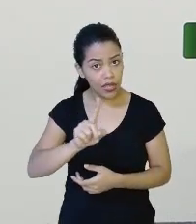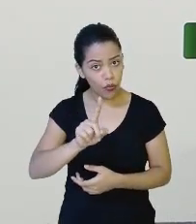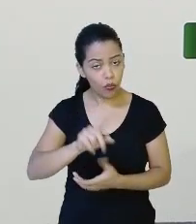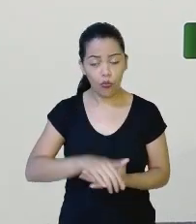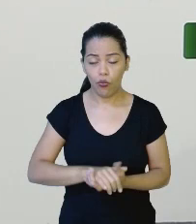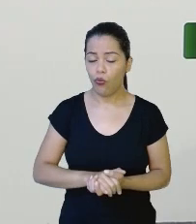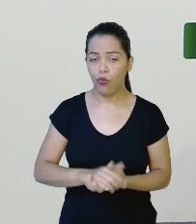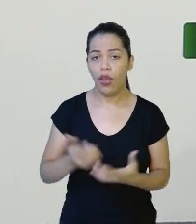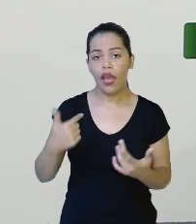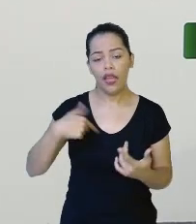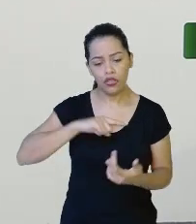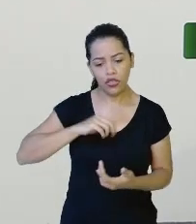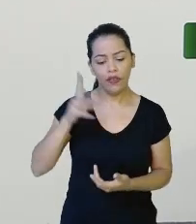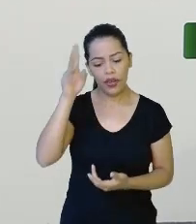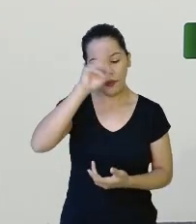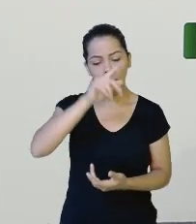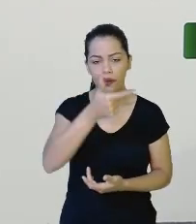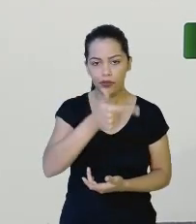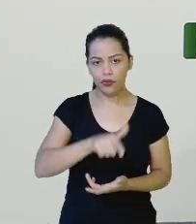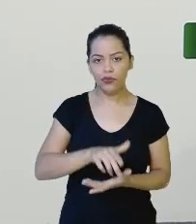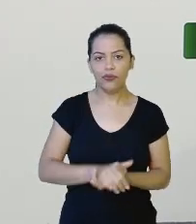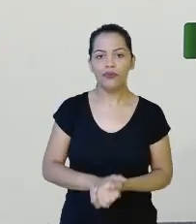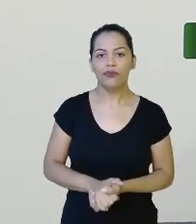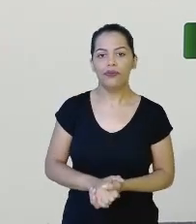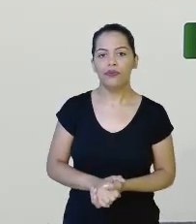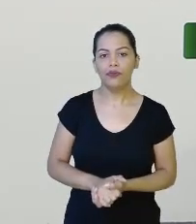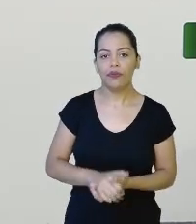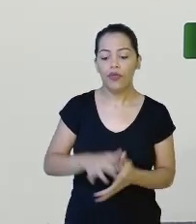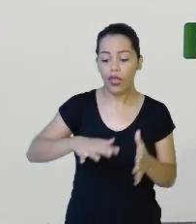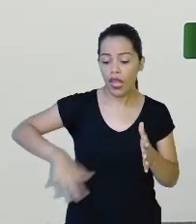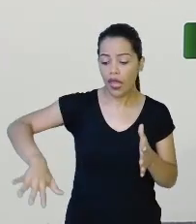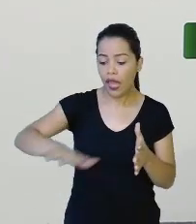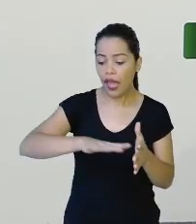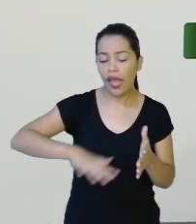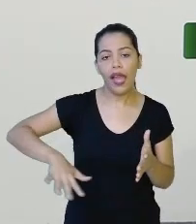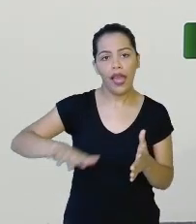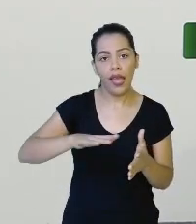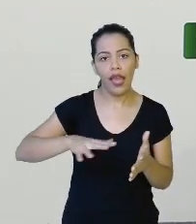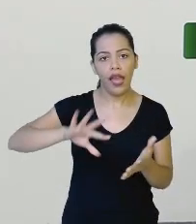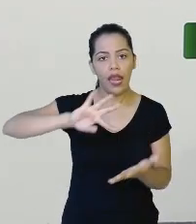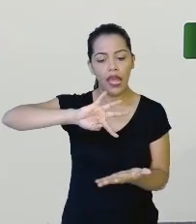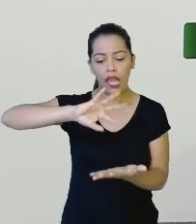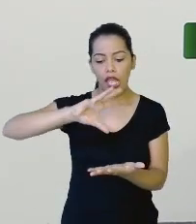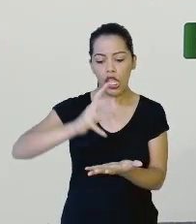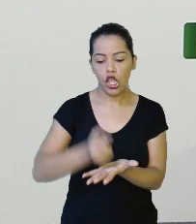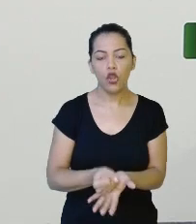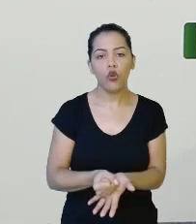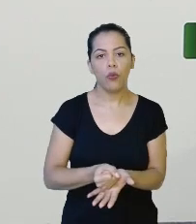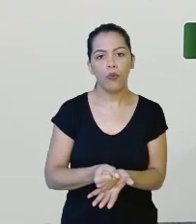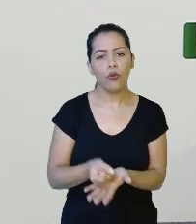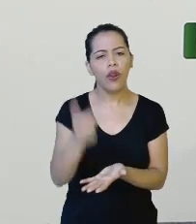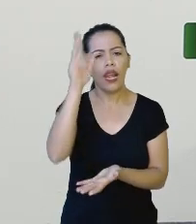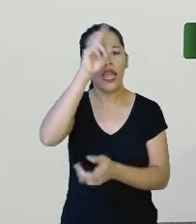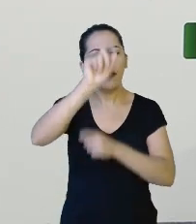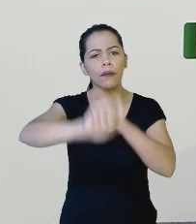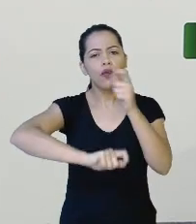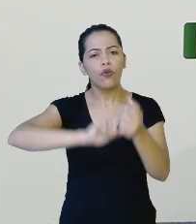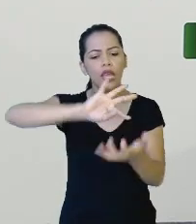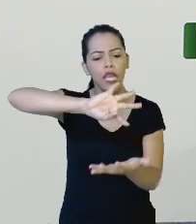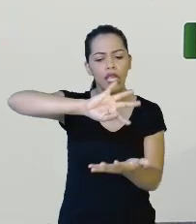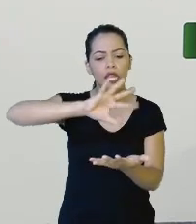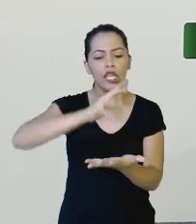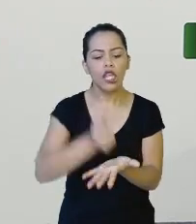agora, vamos aproveitar para relembrar. Terras quilombolas remetem a quê? A quilombo, não é